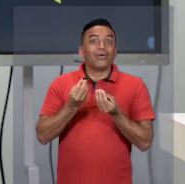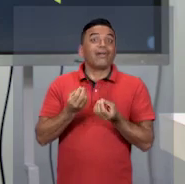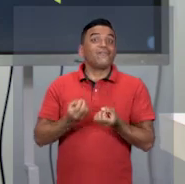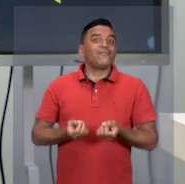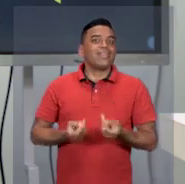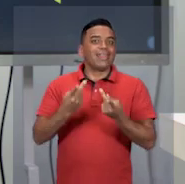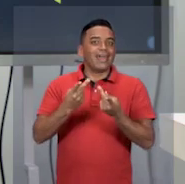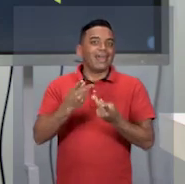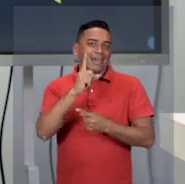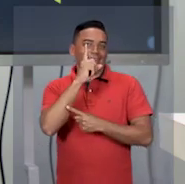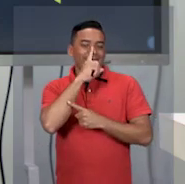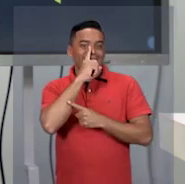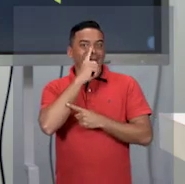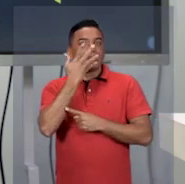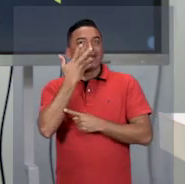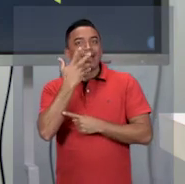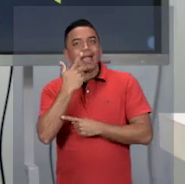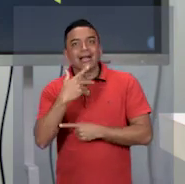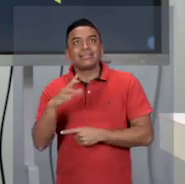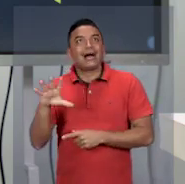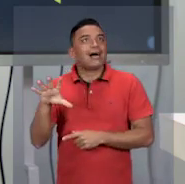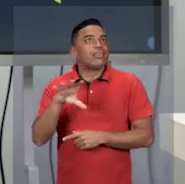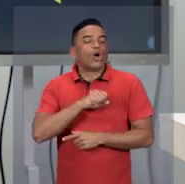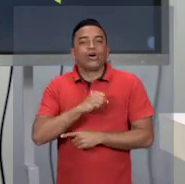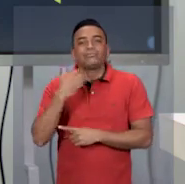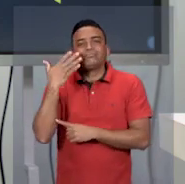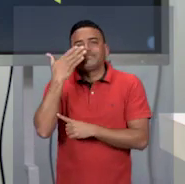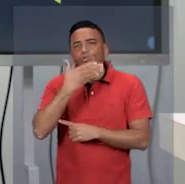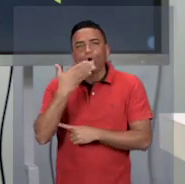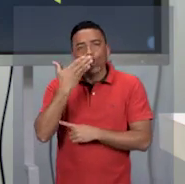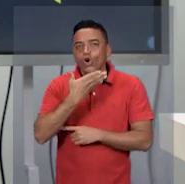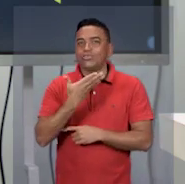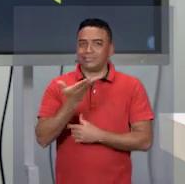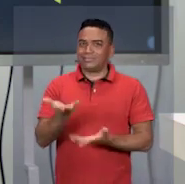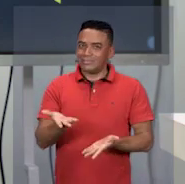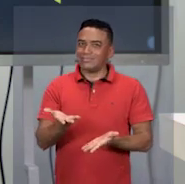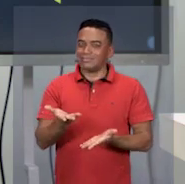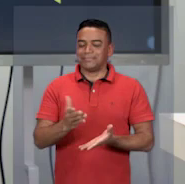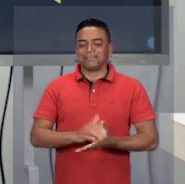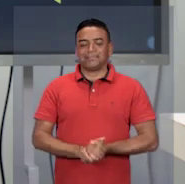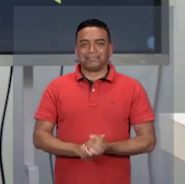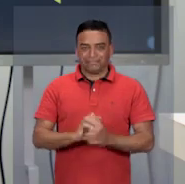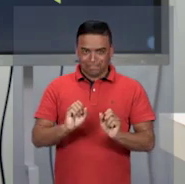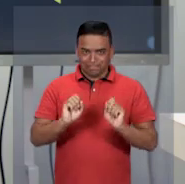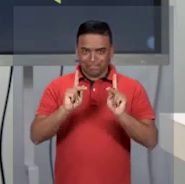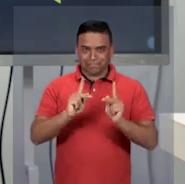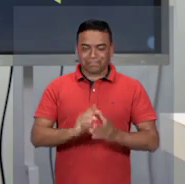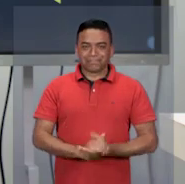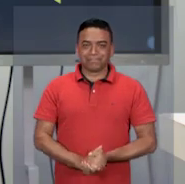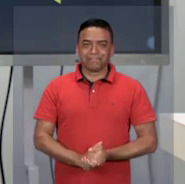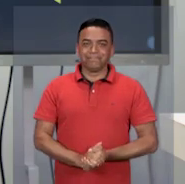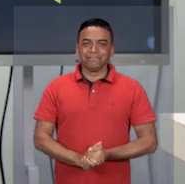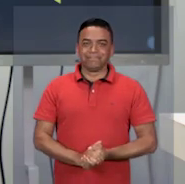donut. Por quê? Criança gosta de doces e por aí vai. Ok?